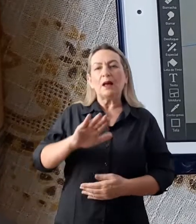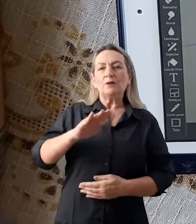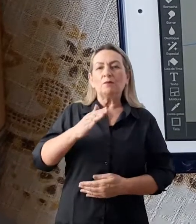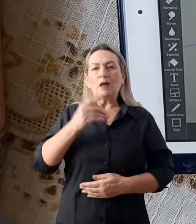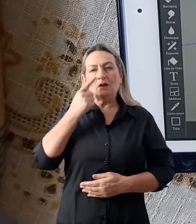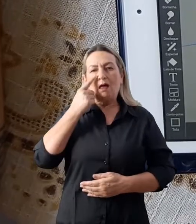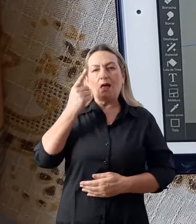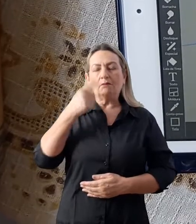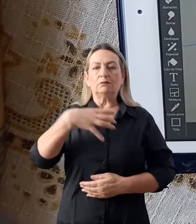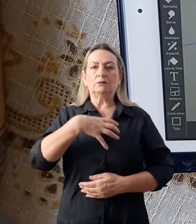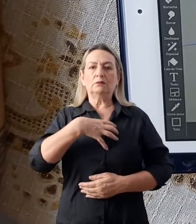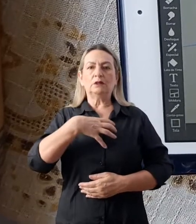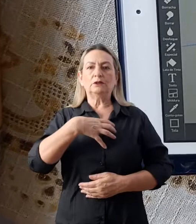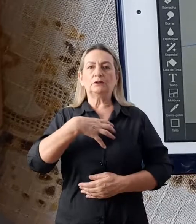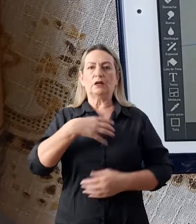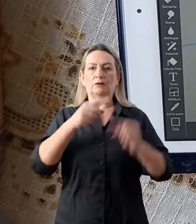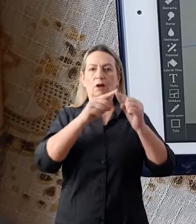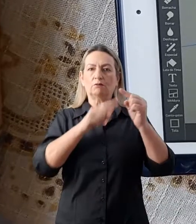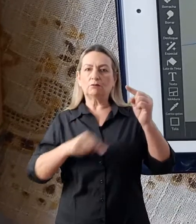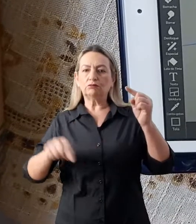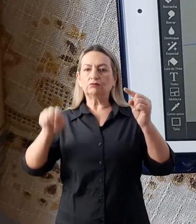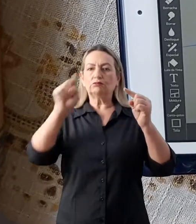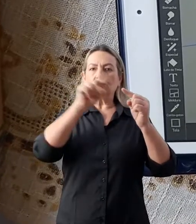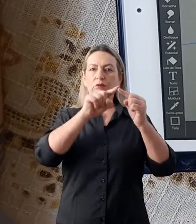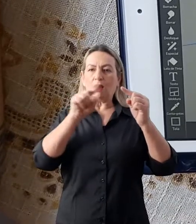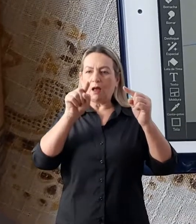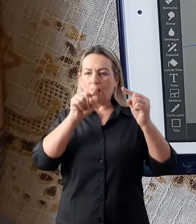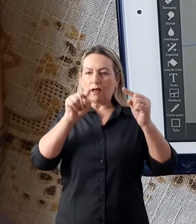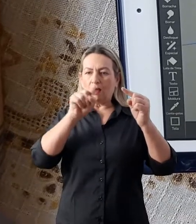Mais ou menos nesse formato aqui, nesse esquema.